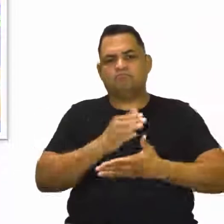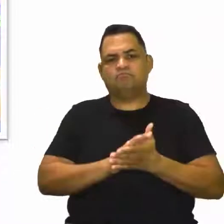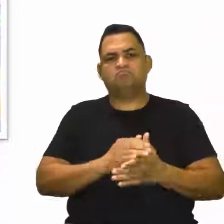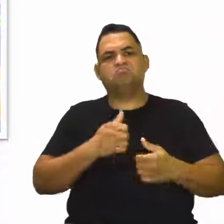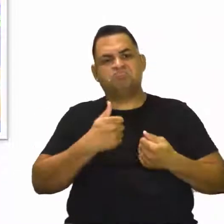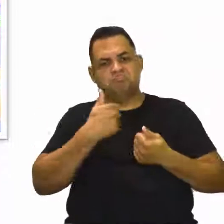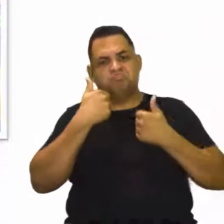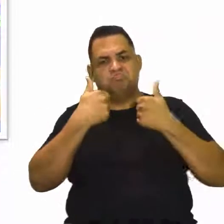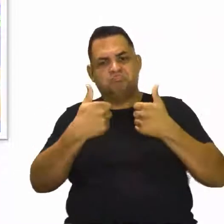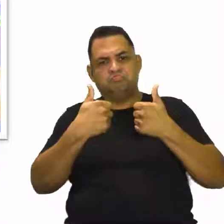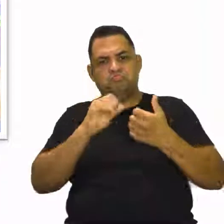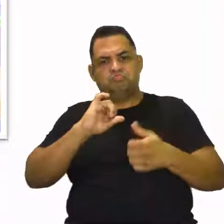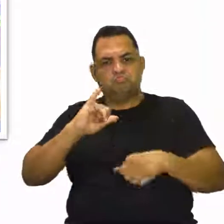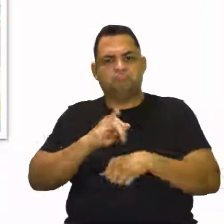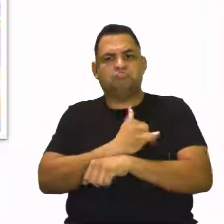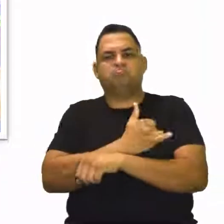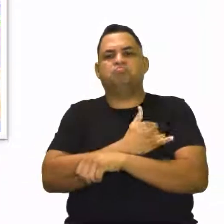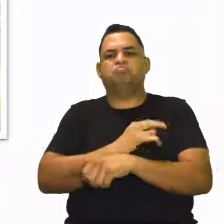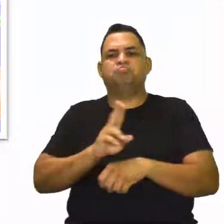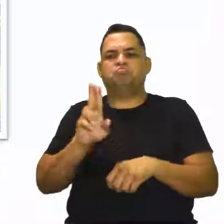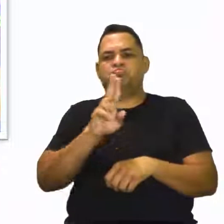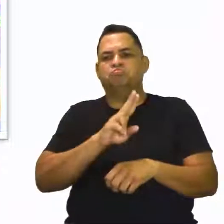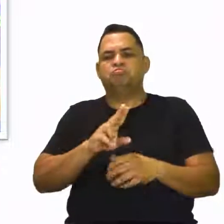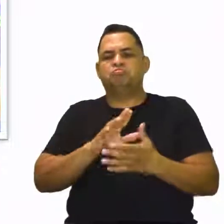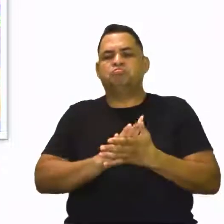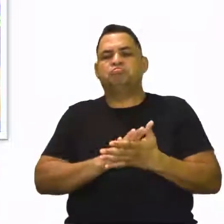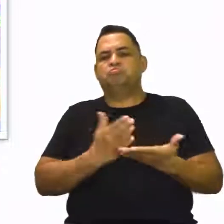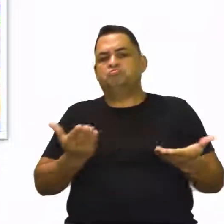forma positiva com estratégias, né, de adoção.